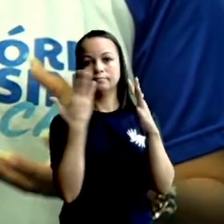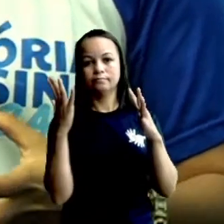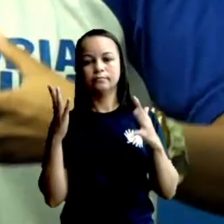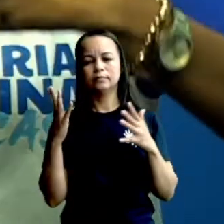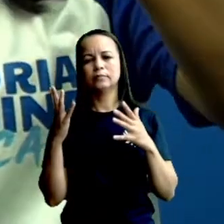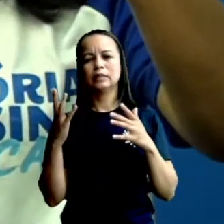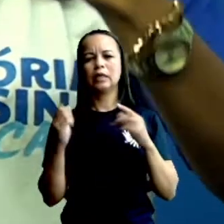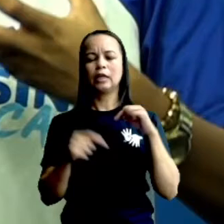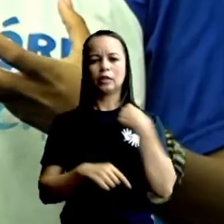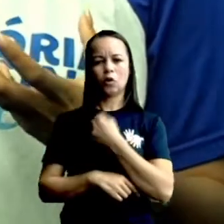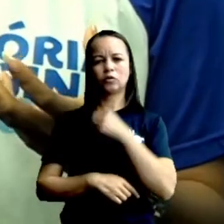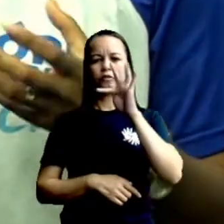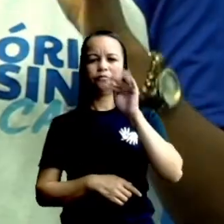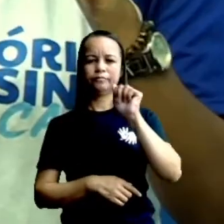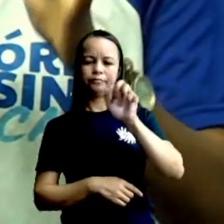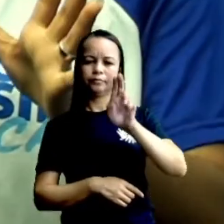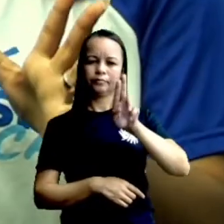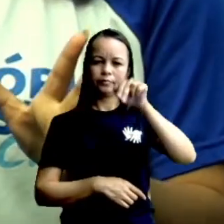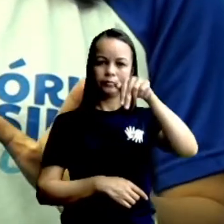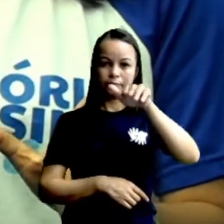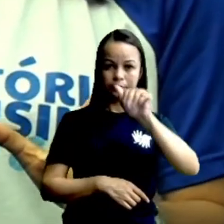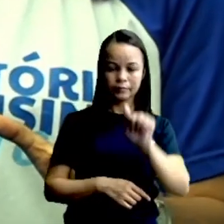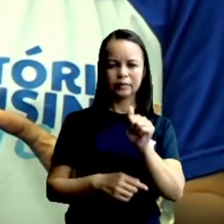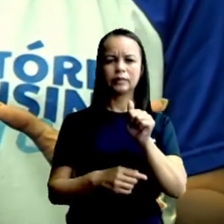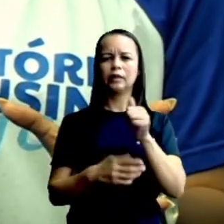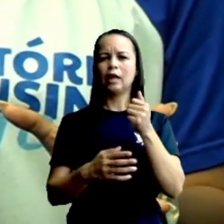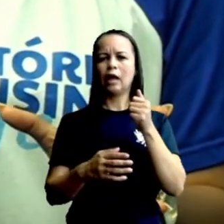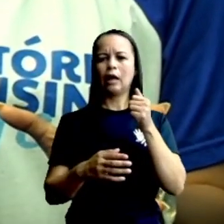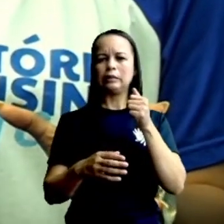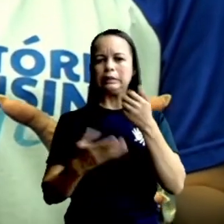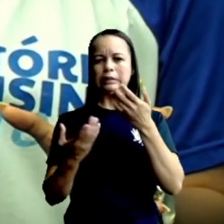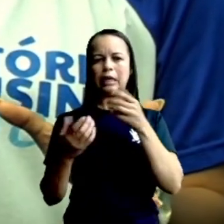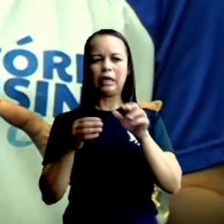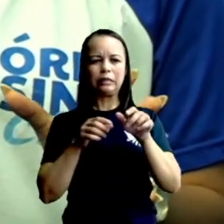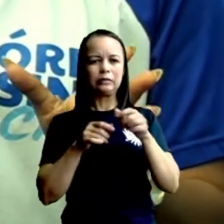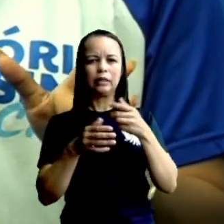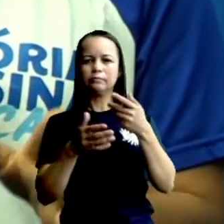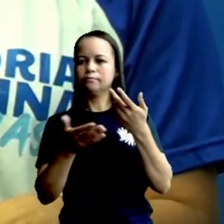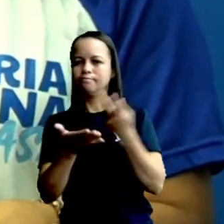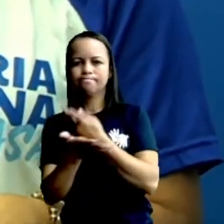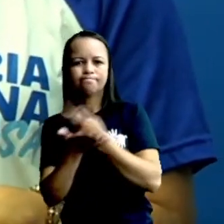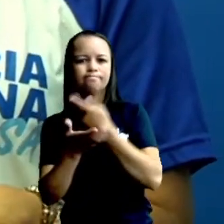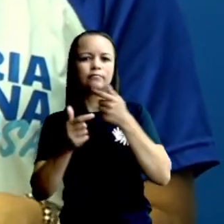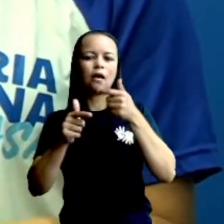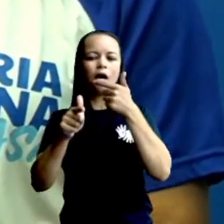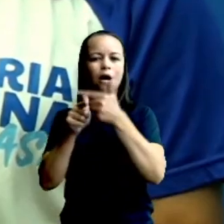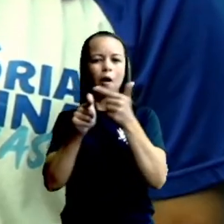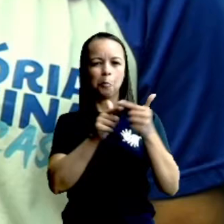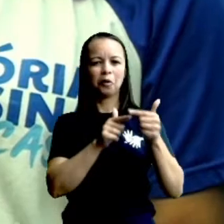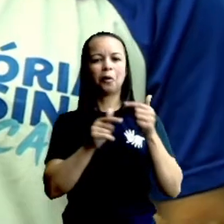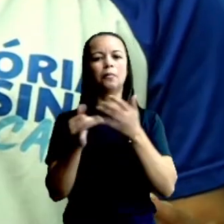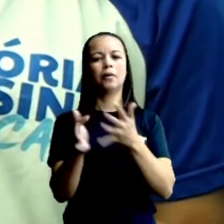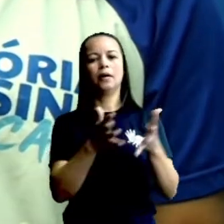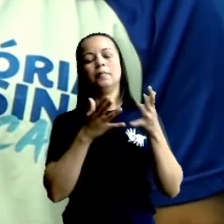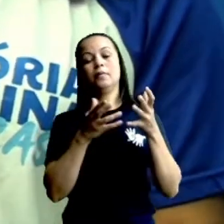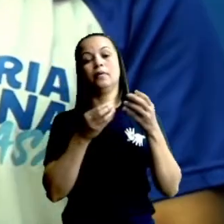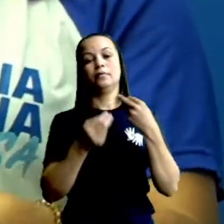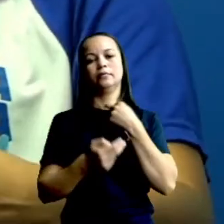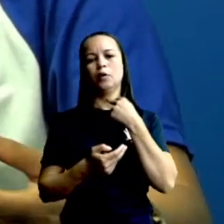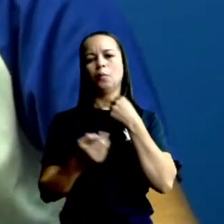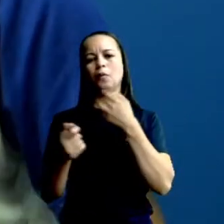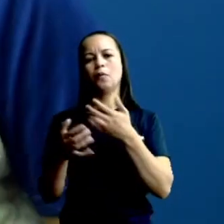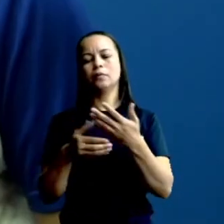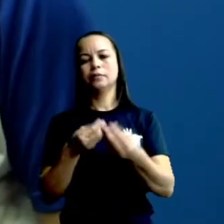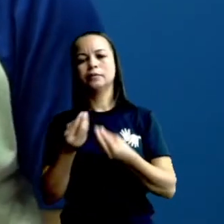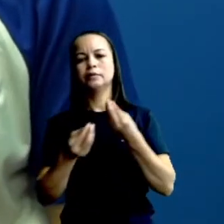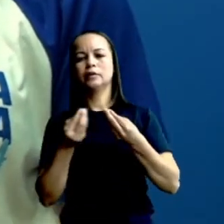Quando algo se desequilibra, algo vai dar errado, entendeu? Não pode, por exemplo, num determinado lugar, não pode